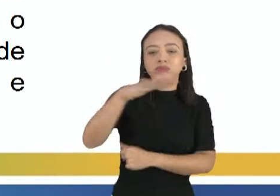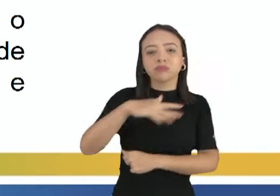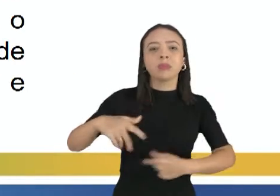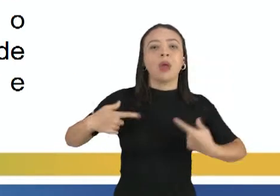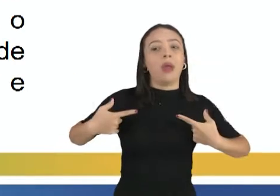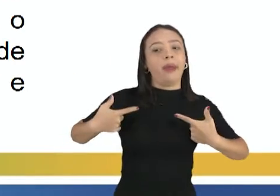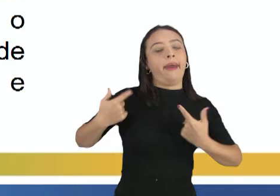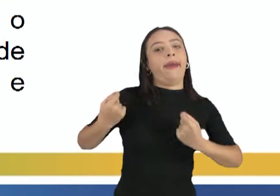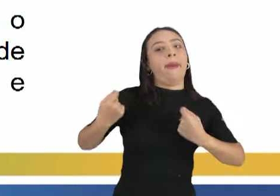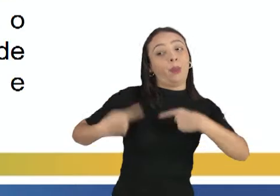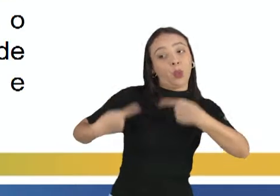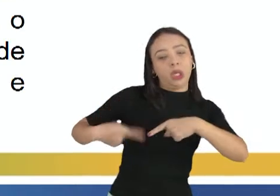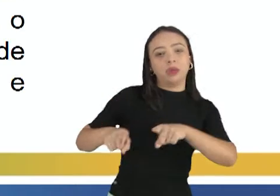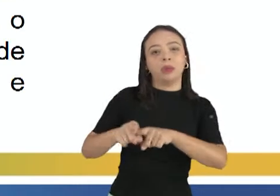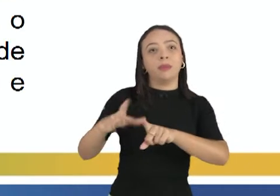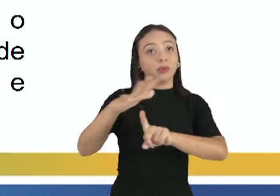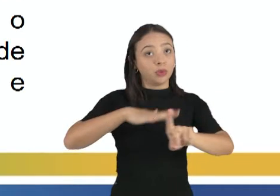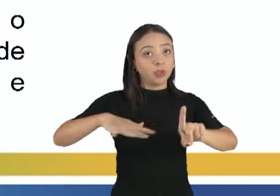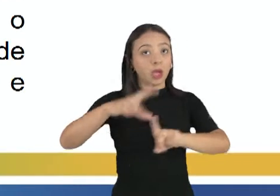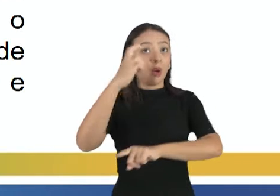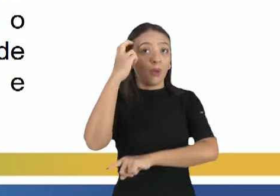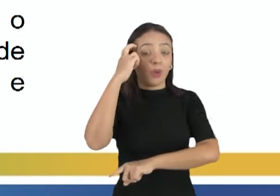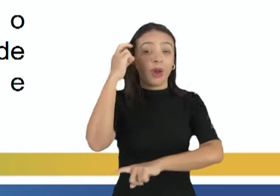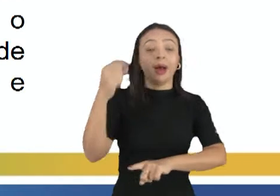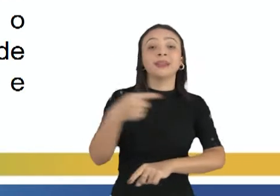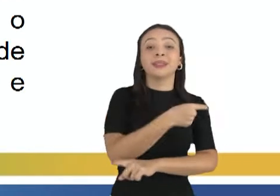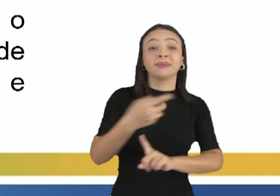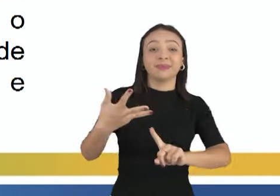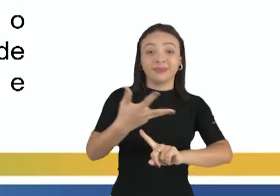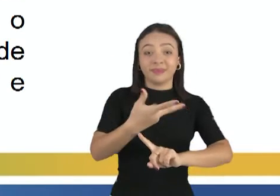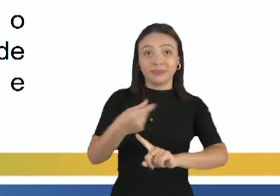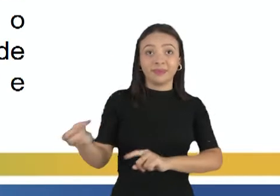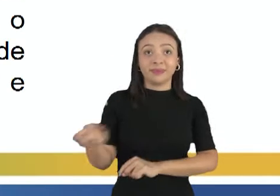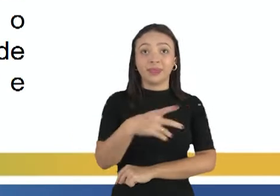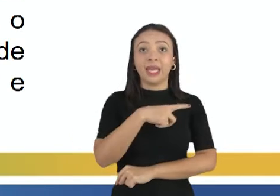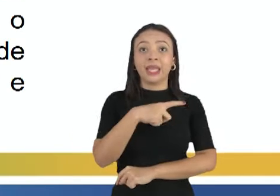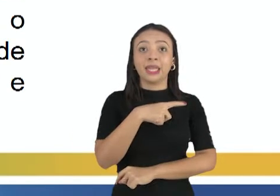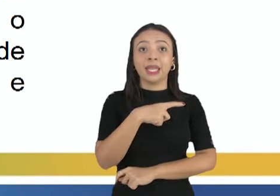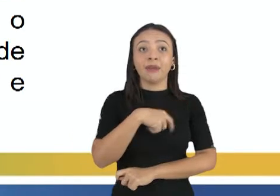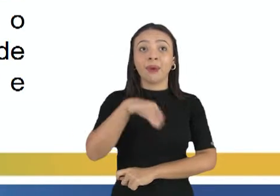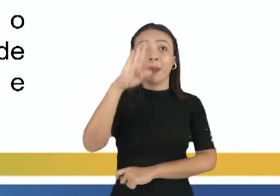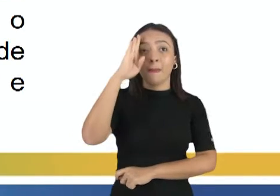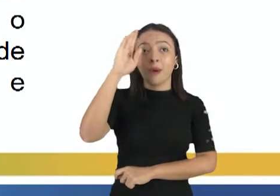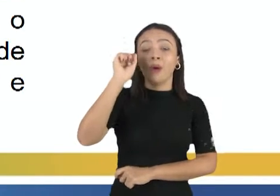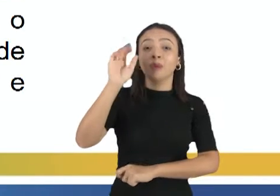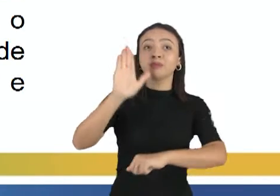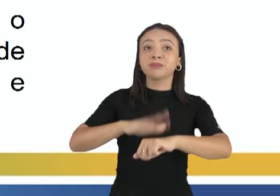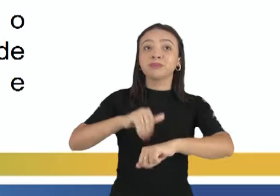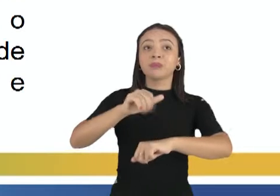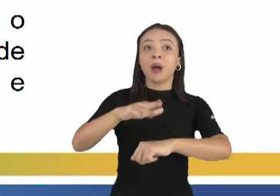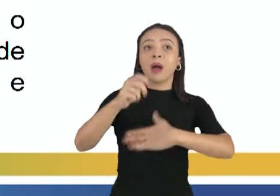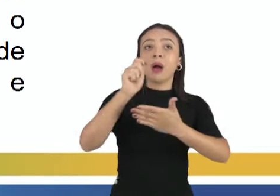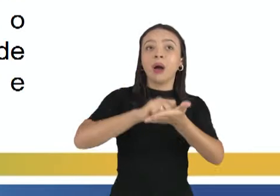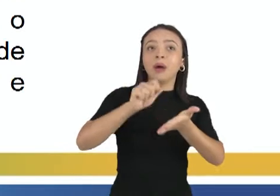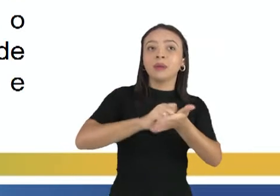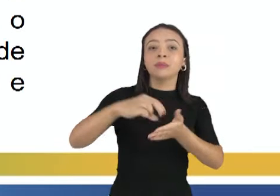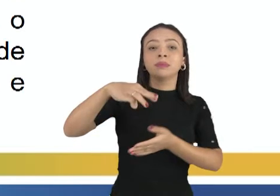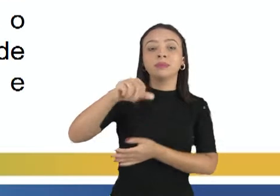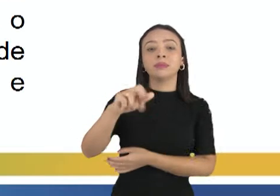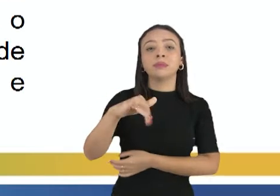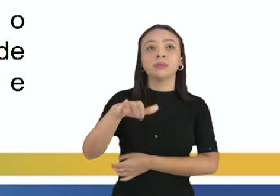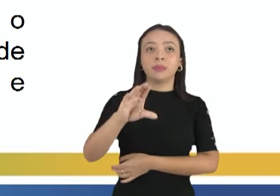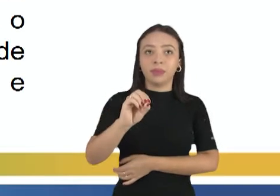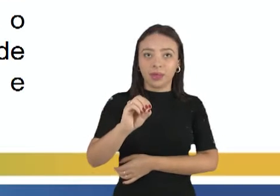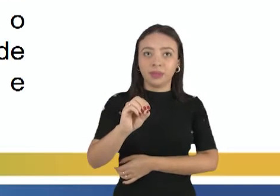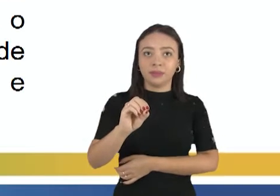político, social, econômico e cultural, a Semana de Arte Moderna teve como uma das figuras mais importantes o escritor Mário de